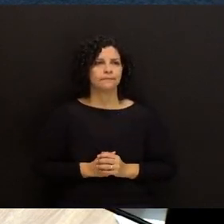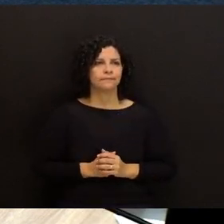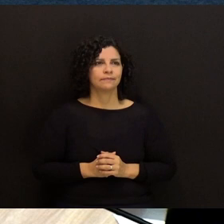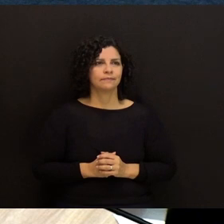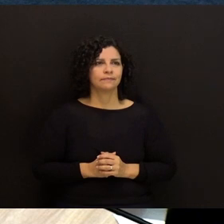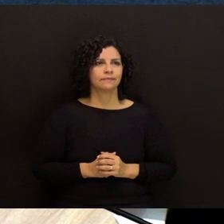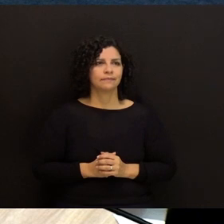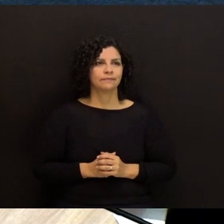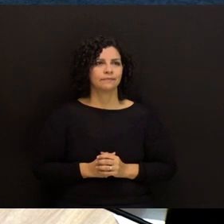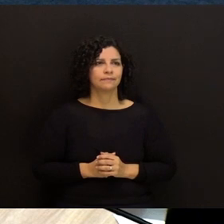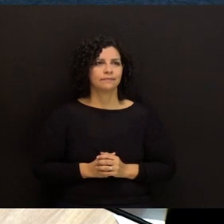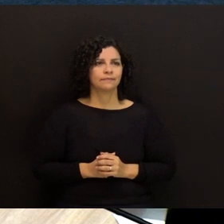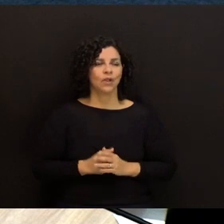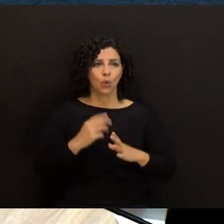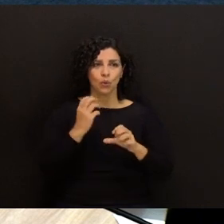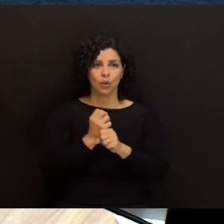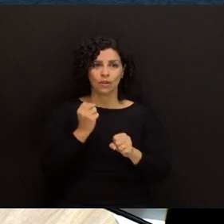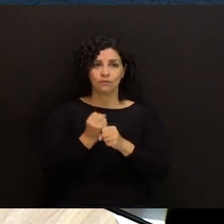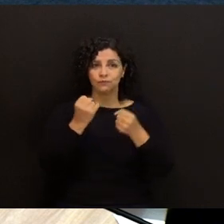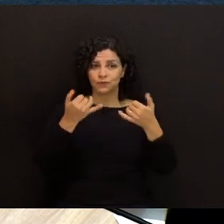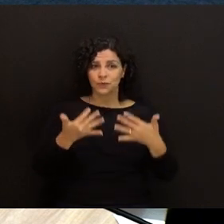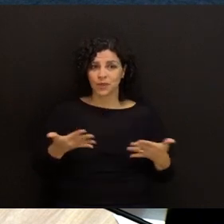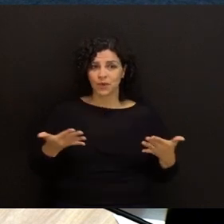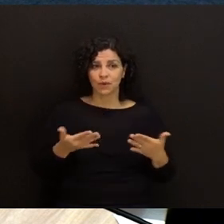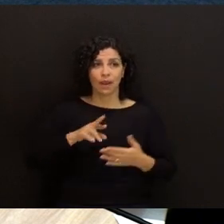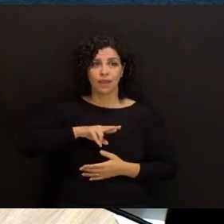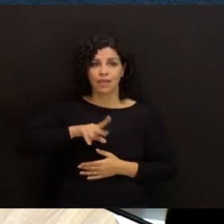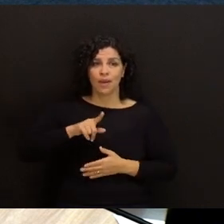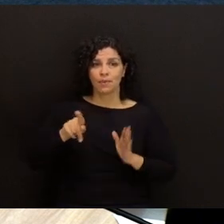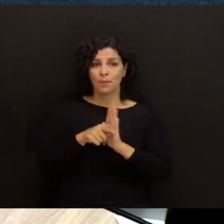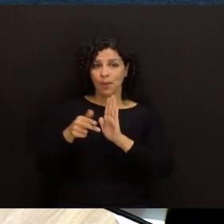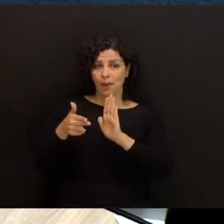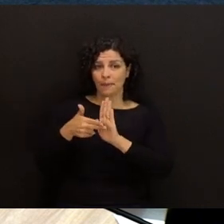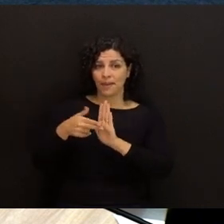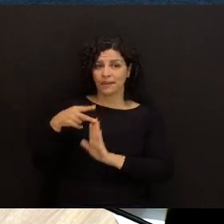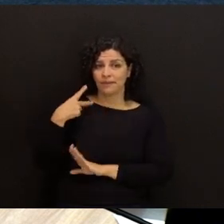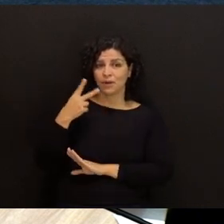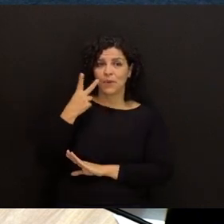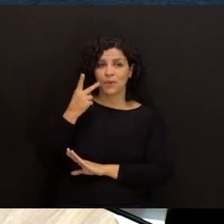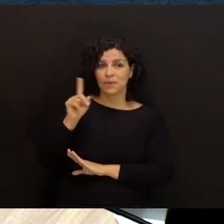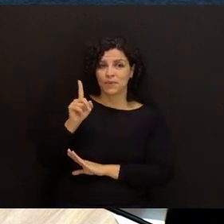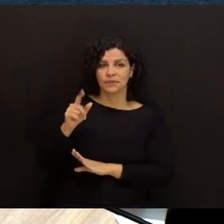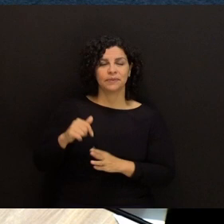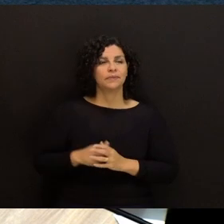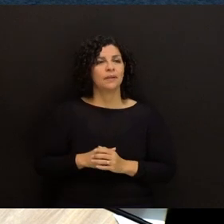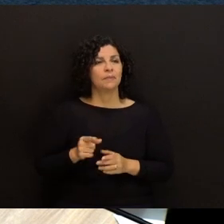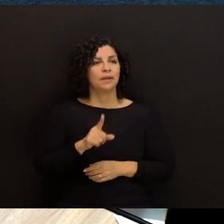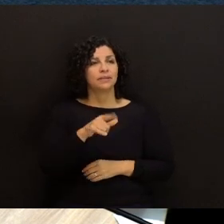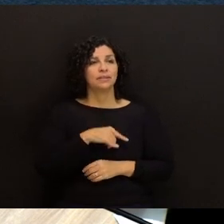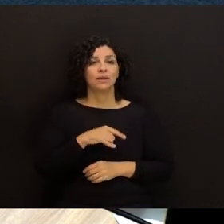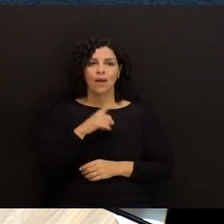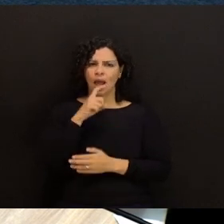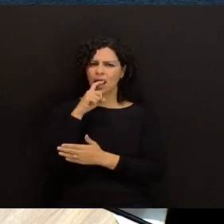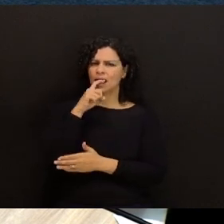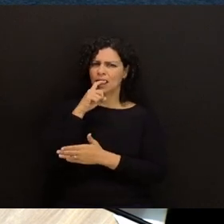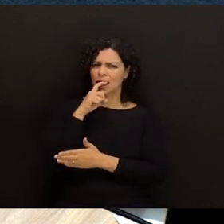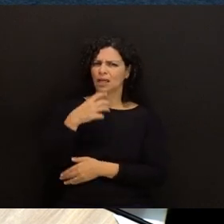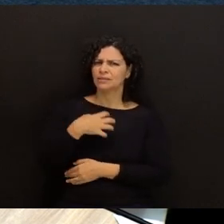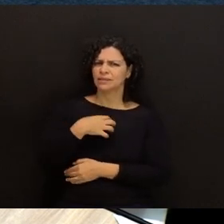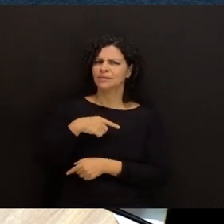não o valor que você tá aqui não tem nada a ver com as emendas do vereador Possebon e me inveja um pouquinho aí